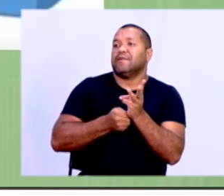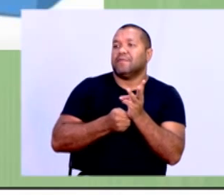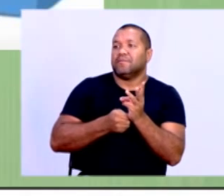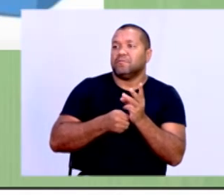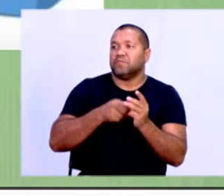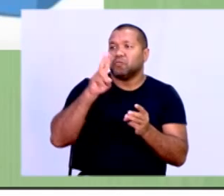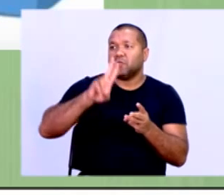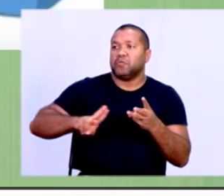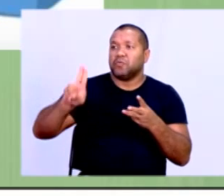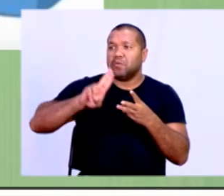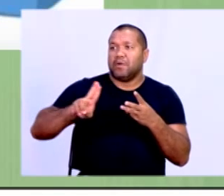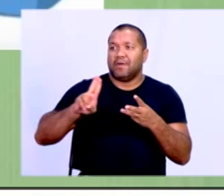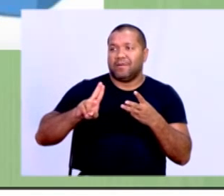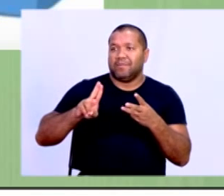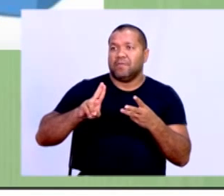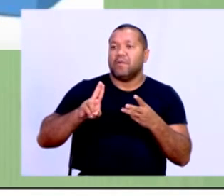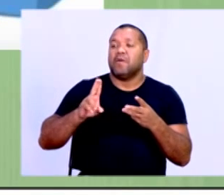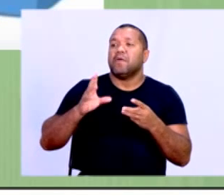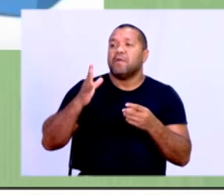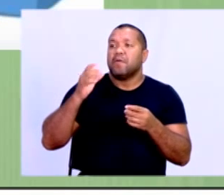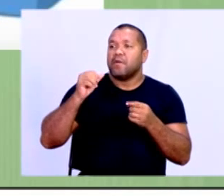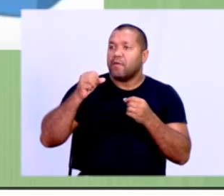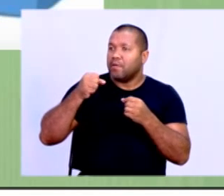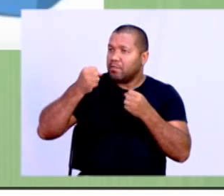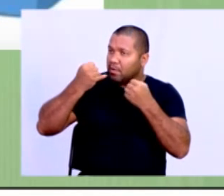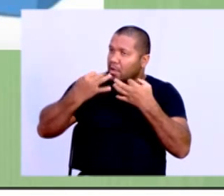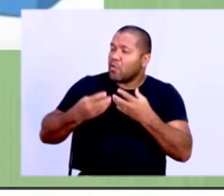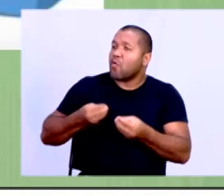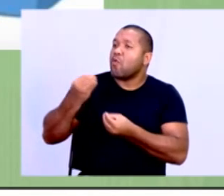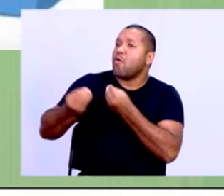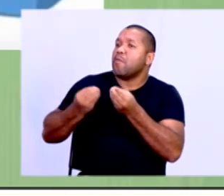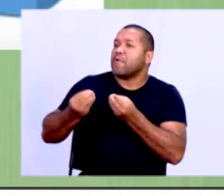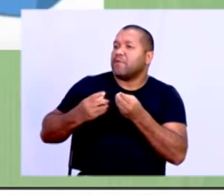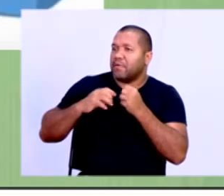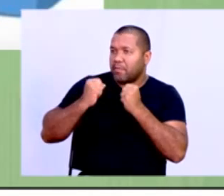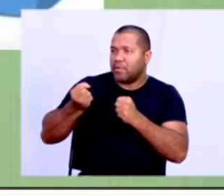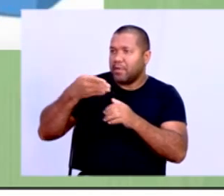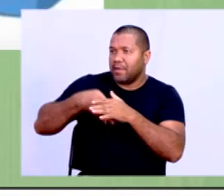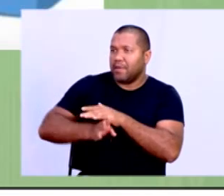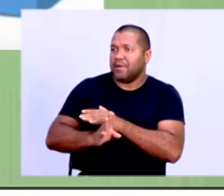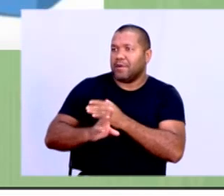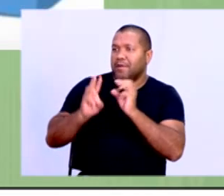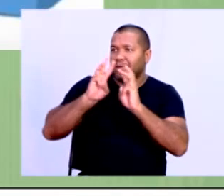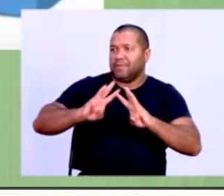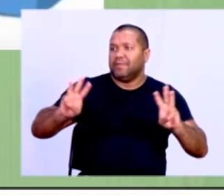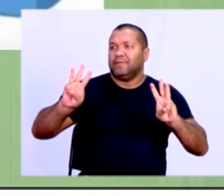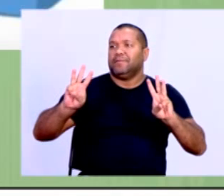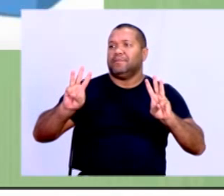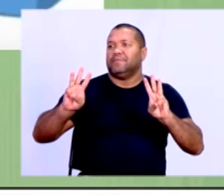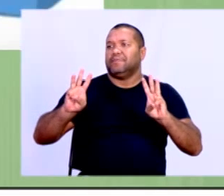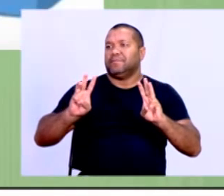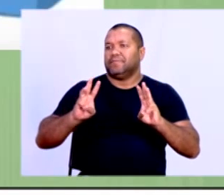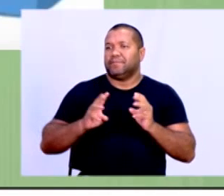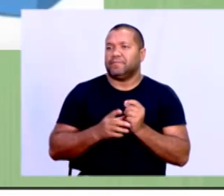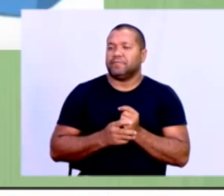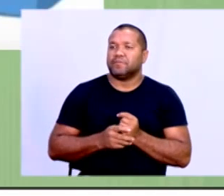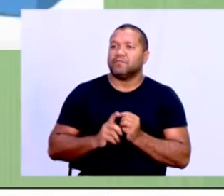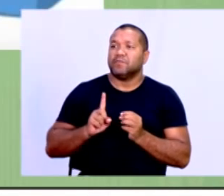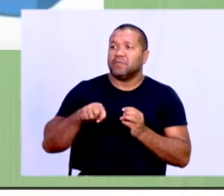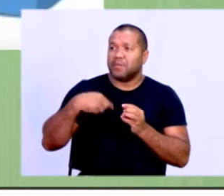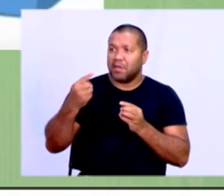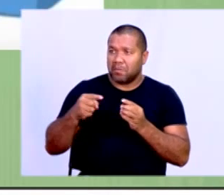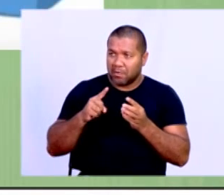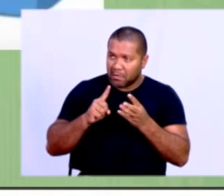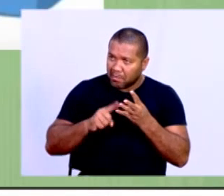do usuário, como ele vai acessar esse sistema na web. Em seguida, eu posso criar uma